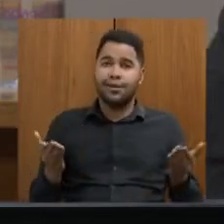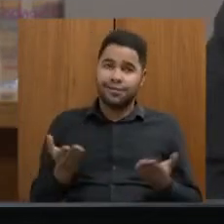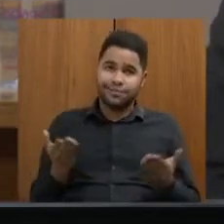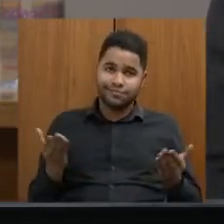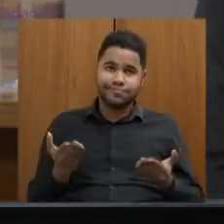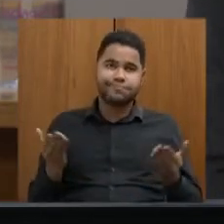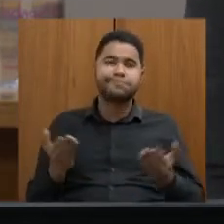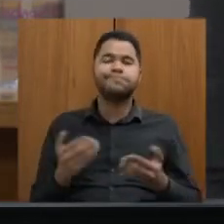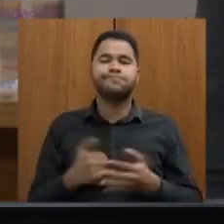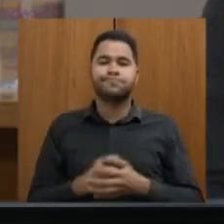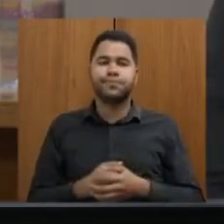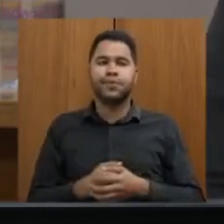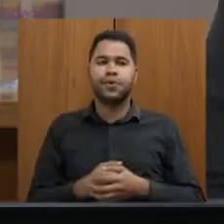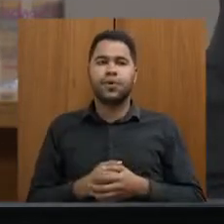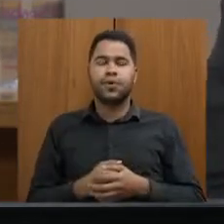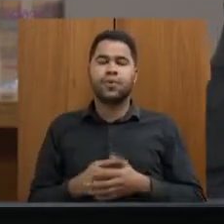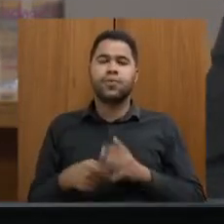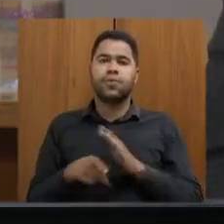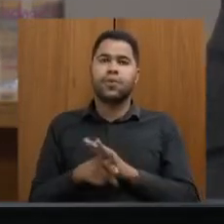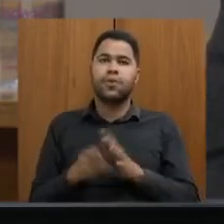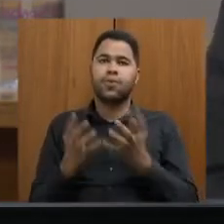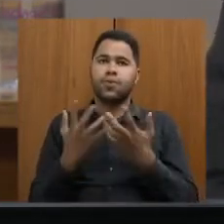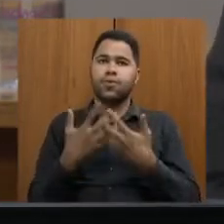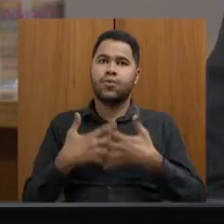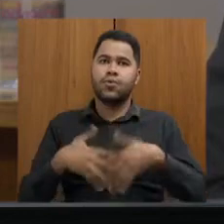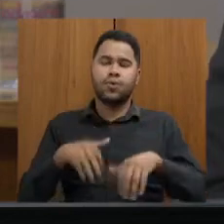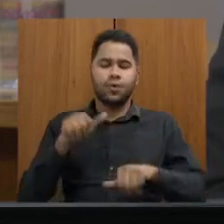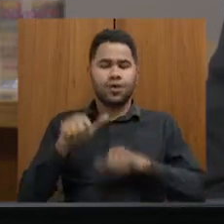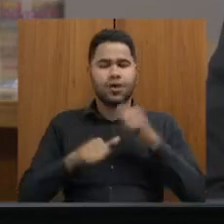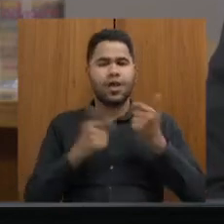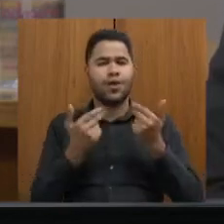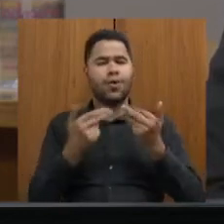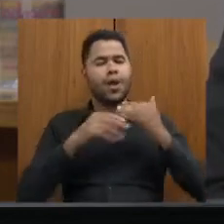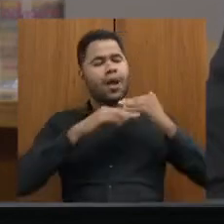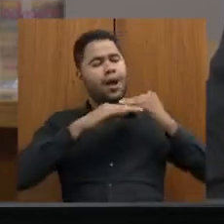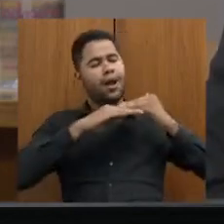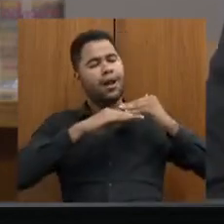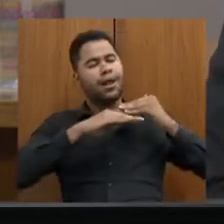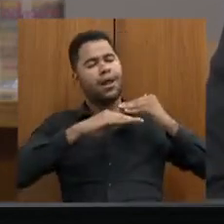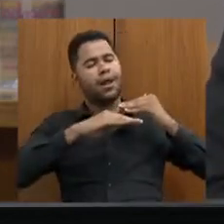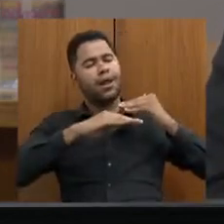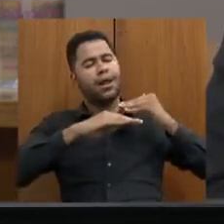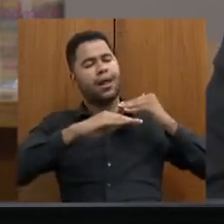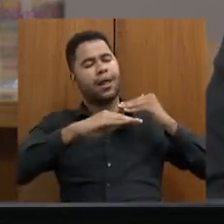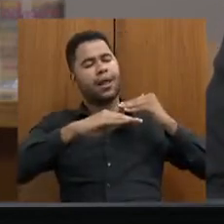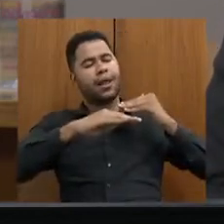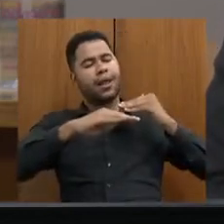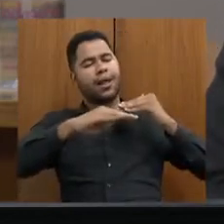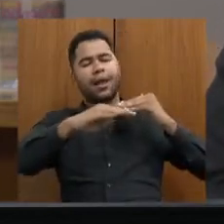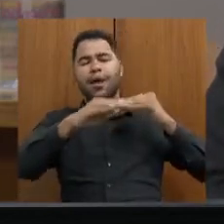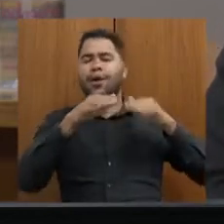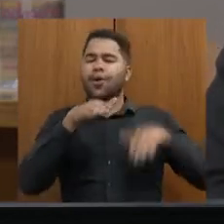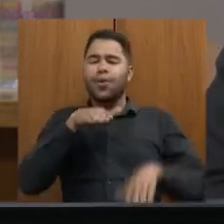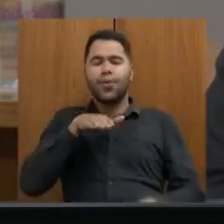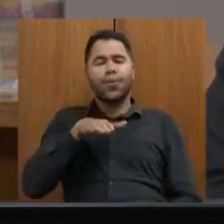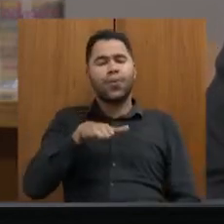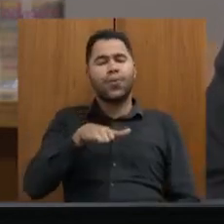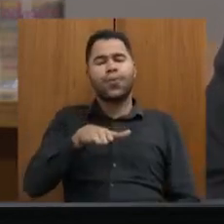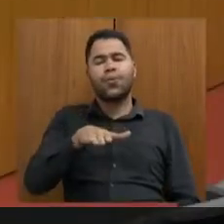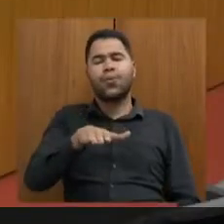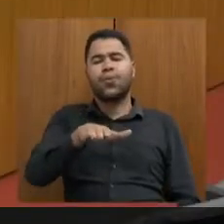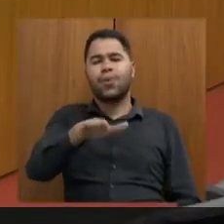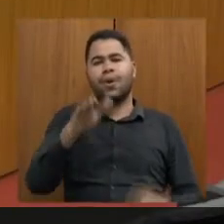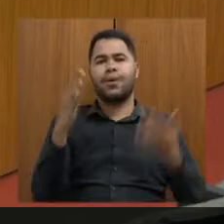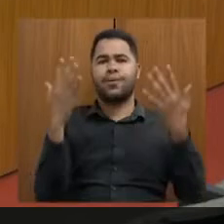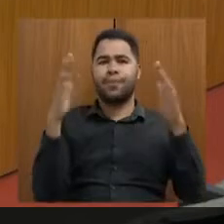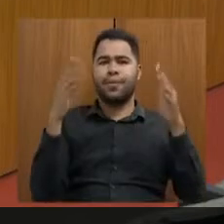é com essa recuperação funcional ela tá virando um tapete lá para ajudar essa trabalhando então deve tá na rua muito obrigado aí